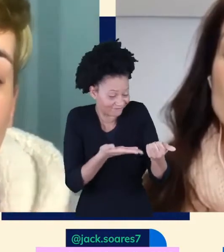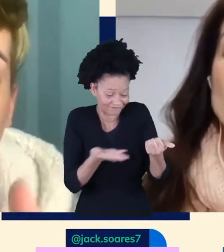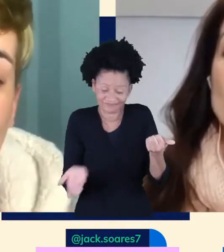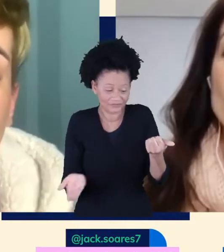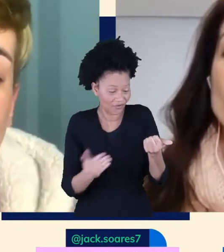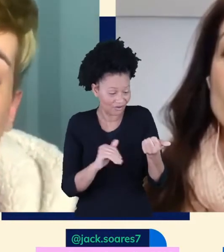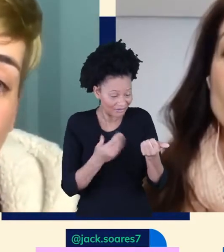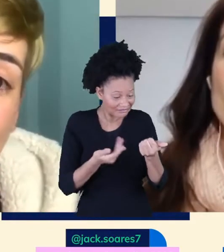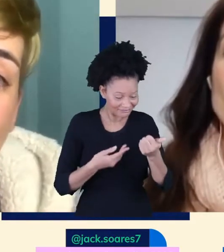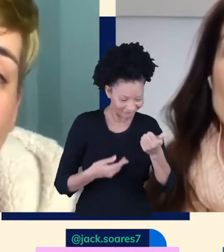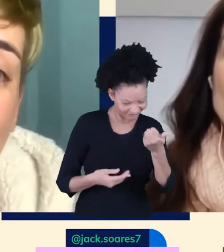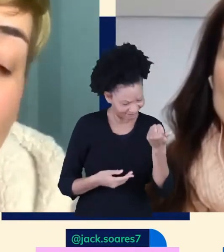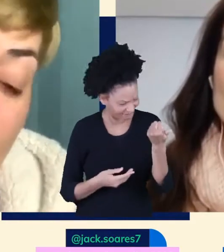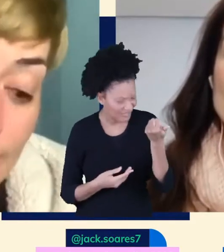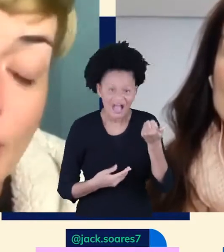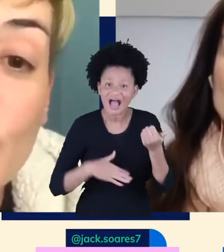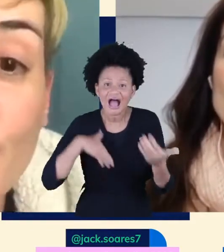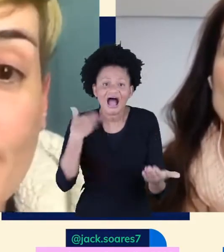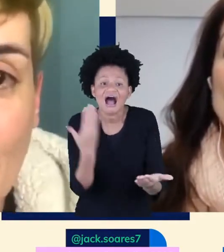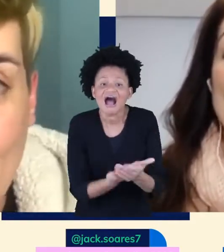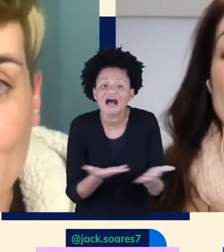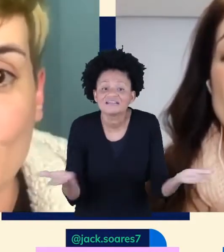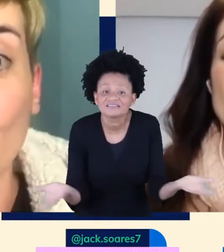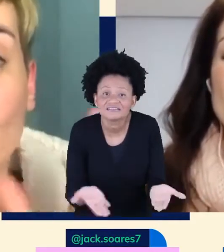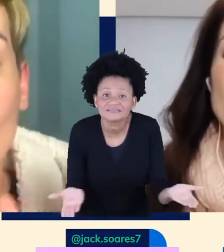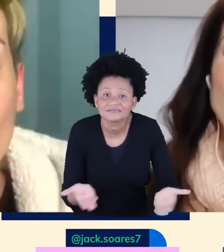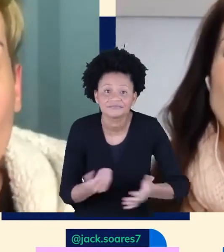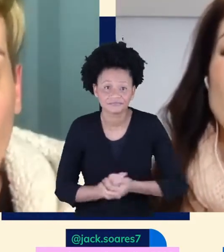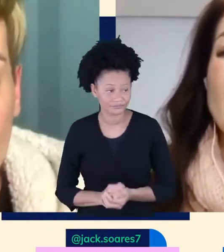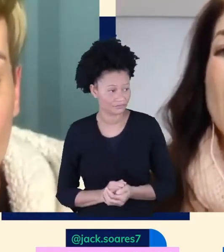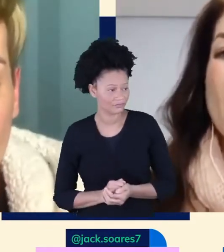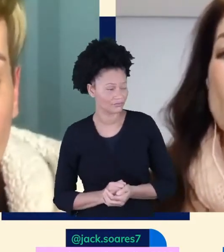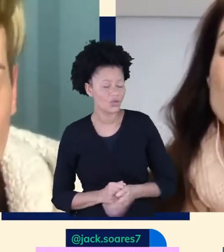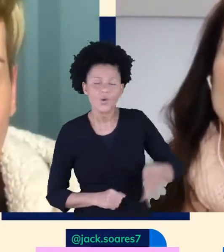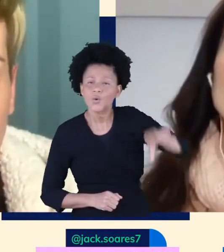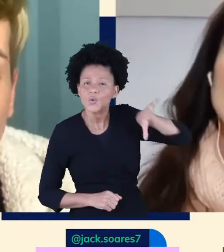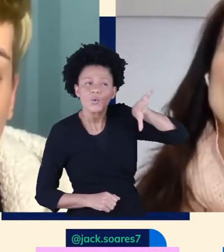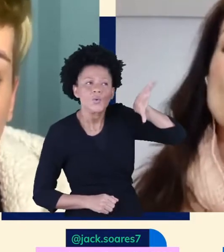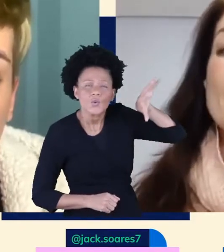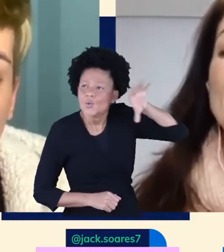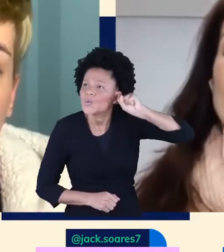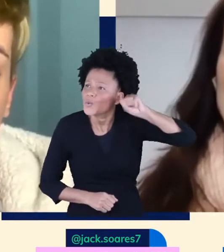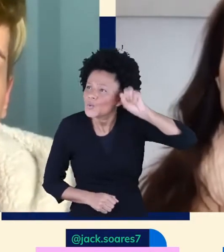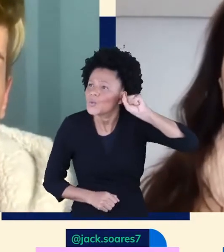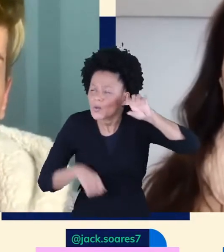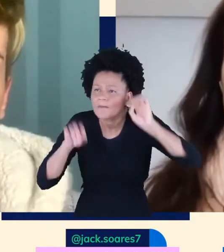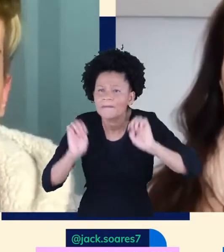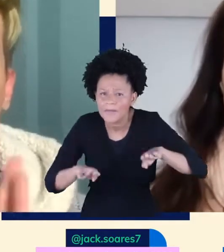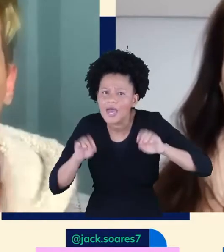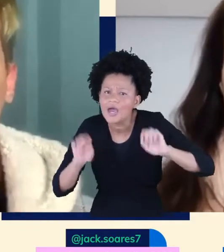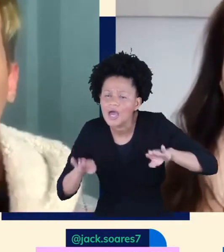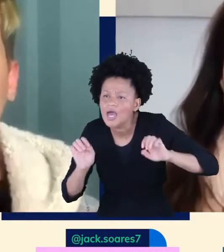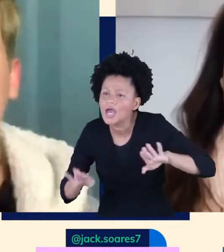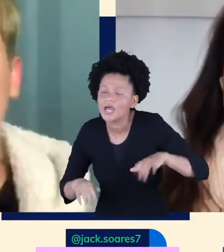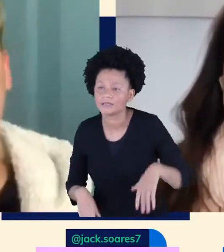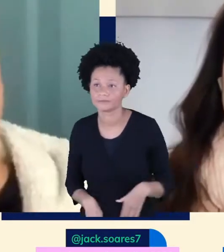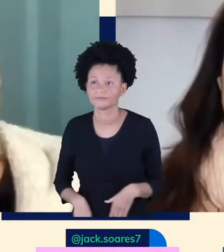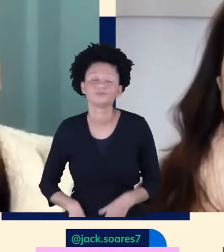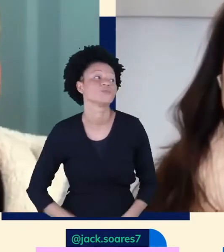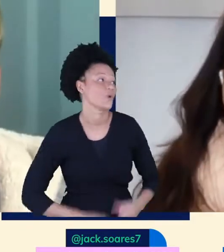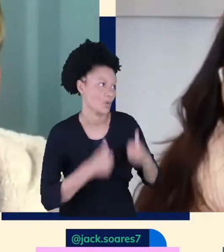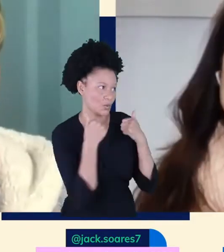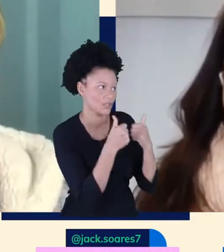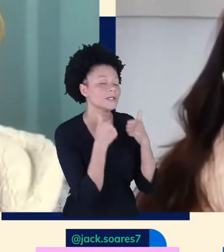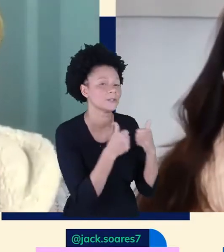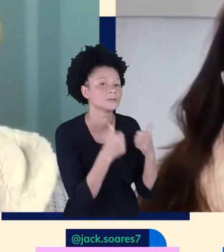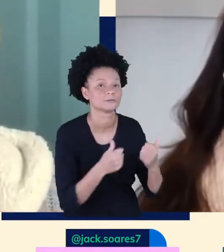microfone externo. Então, eu até hoje vim bem Aqui, pertinho. aqui tá Tá legal. O teu legal? som tá bem legal aqui. É. Áudio tá ótimo, então